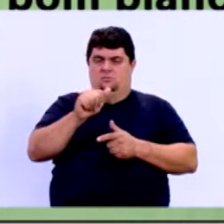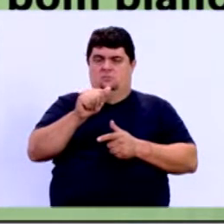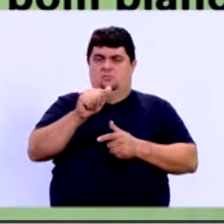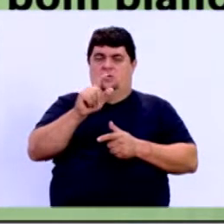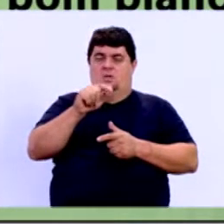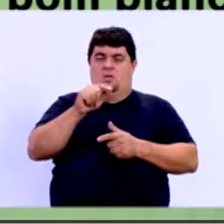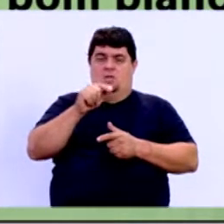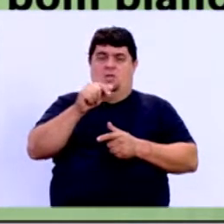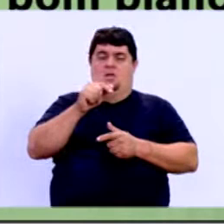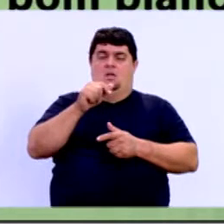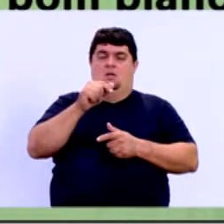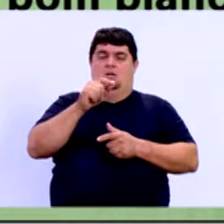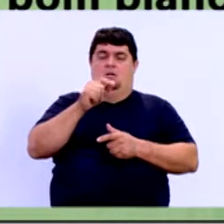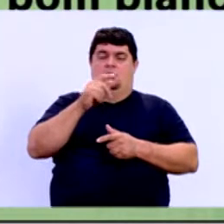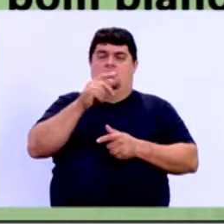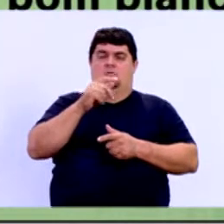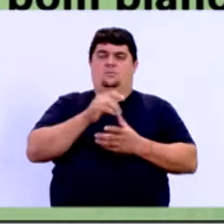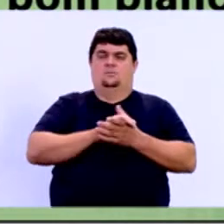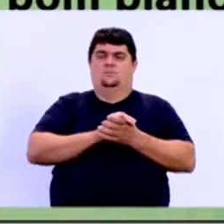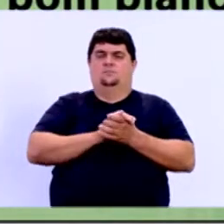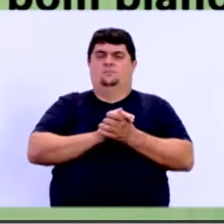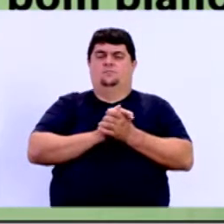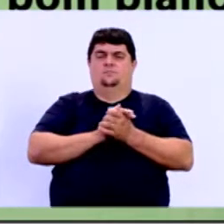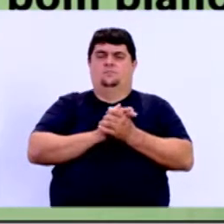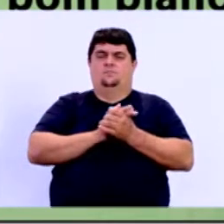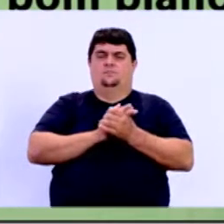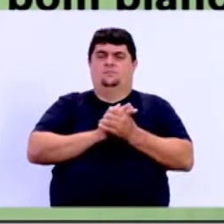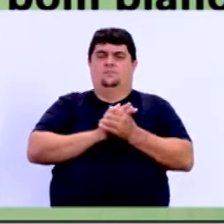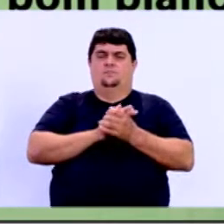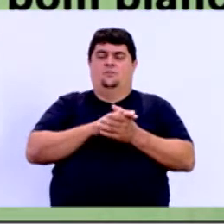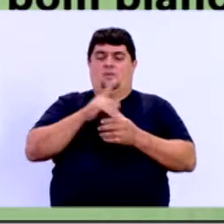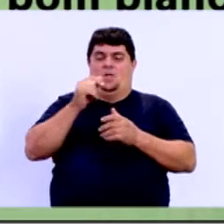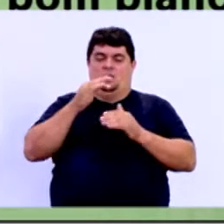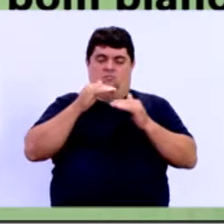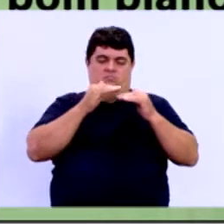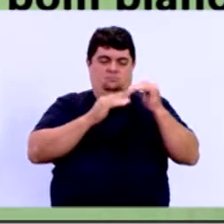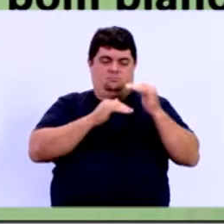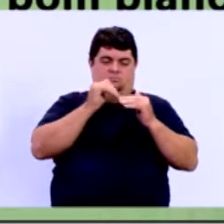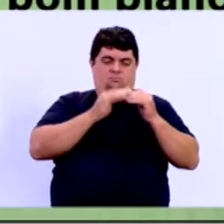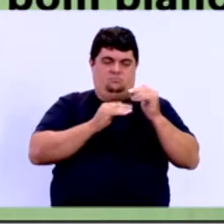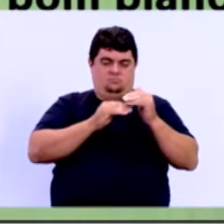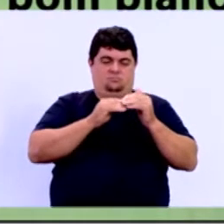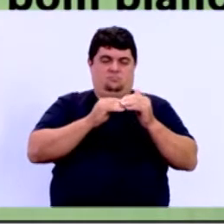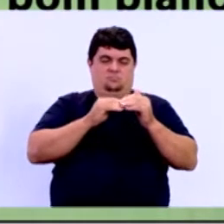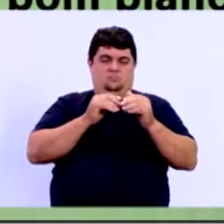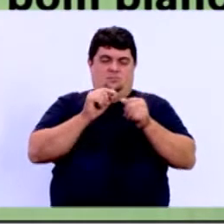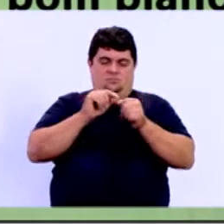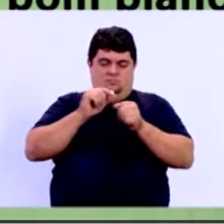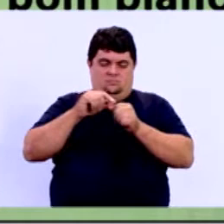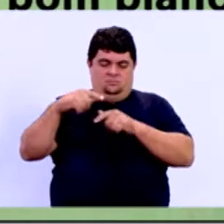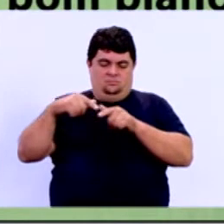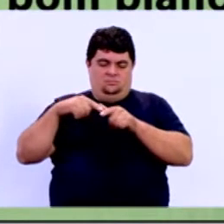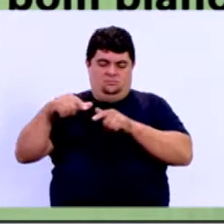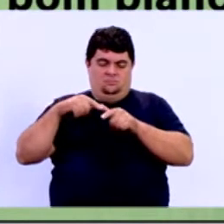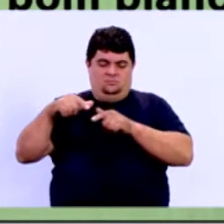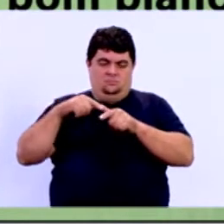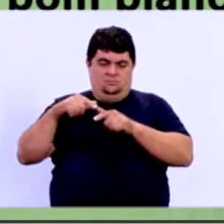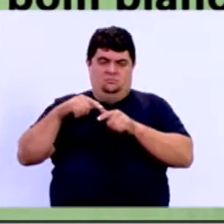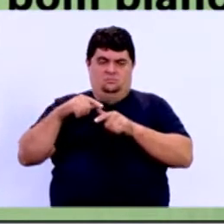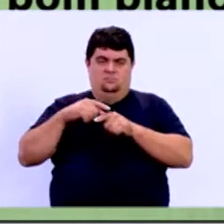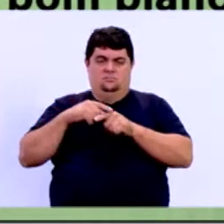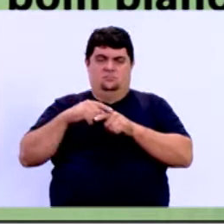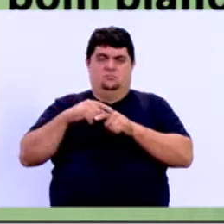que é a parte da venda realizada pelo profissional de vendas, né? Então, o profissional de